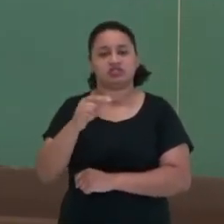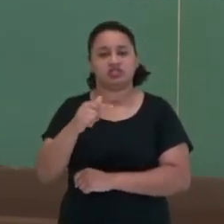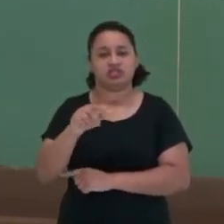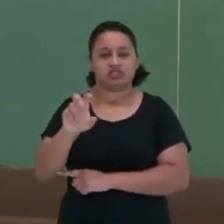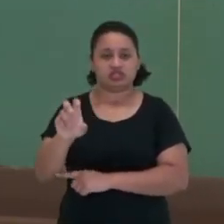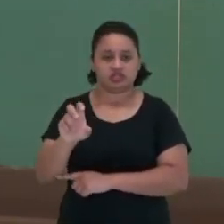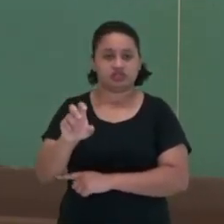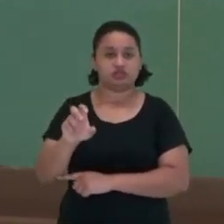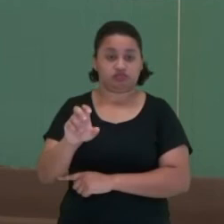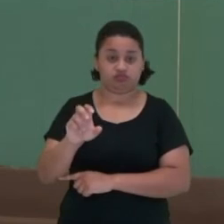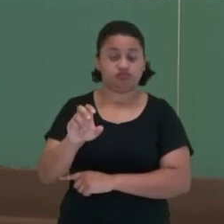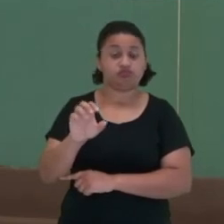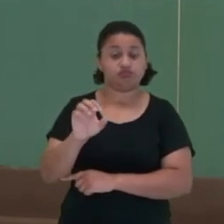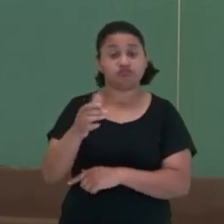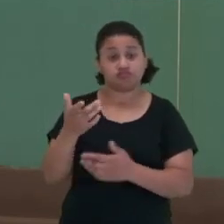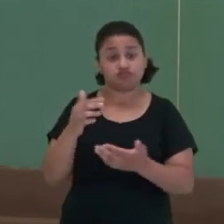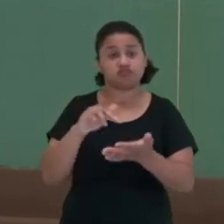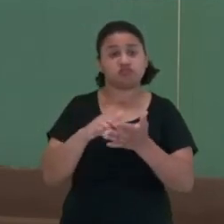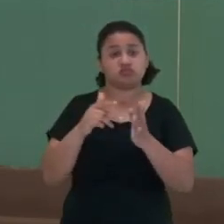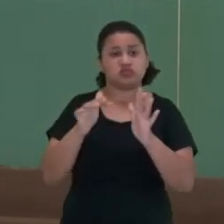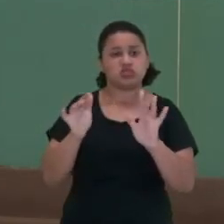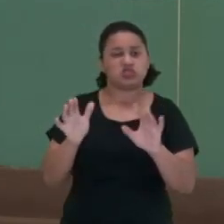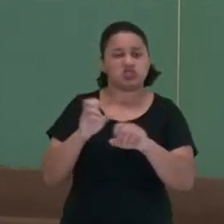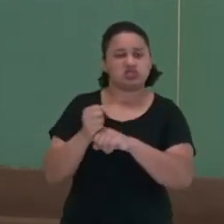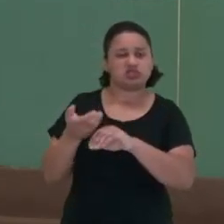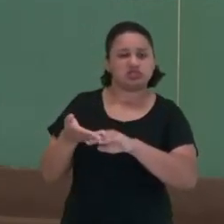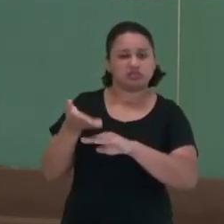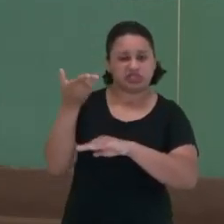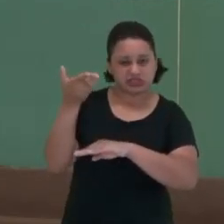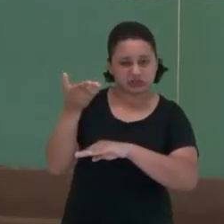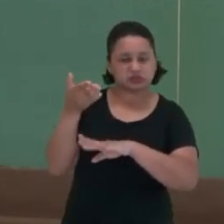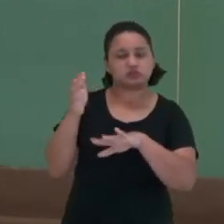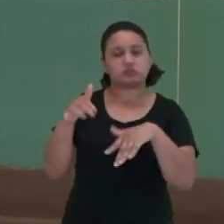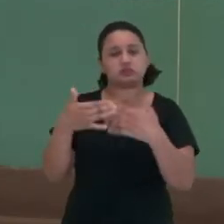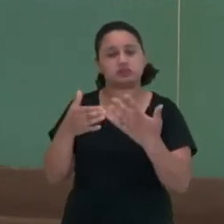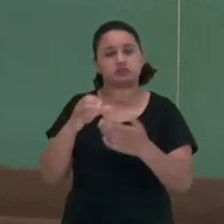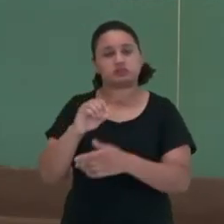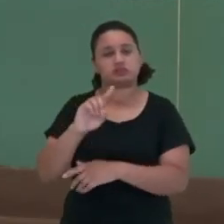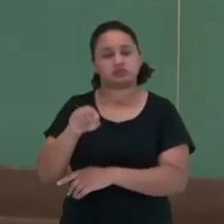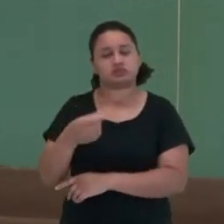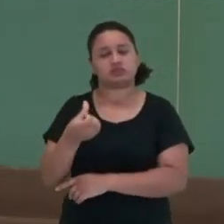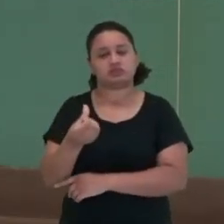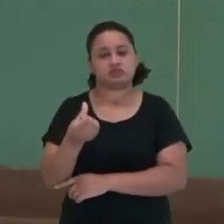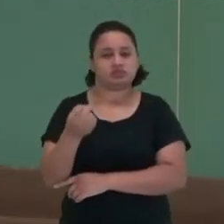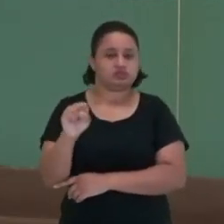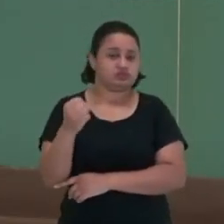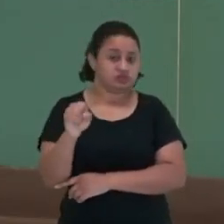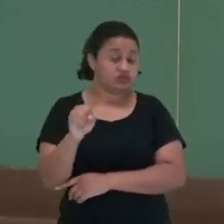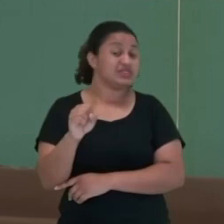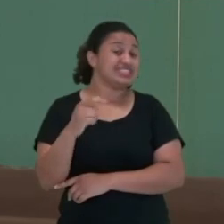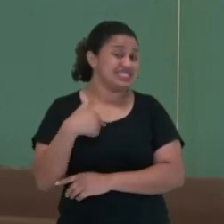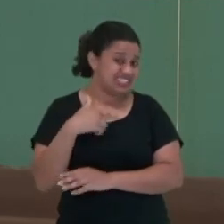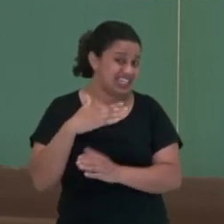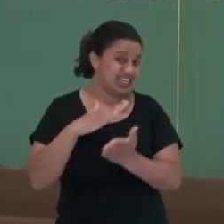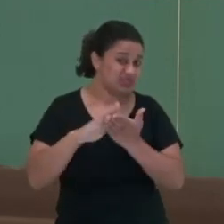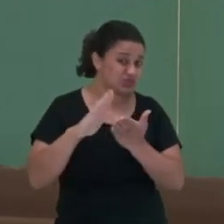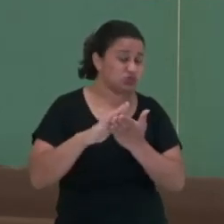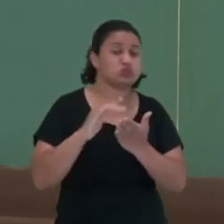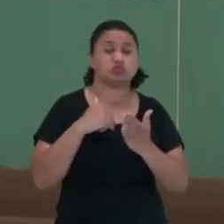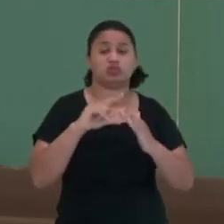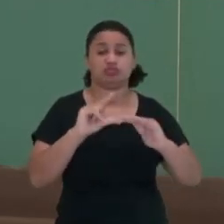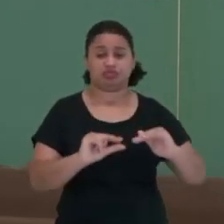0,675. Ou seja, a gente vai pegar esse valor e vai arredondar para cima. O custo a gente nunca pode arredondar para baixo.